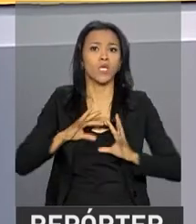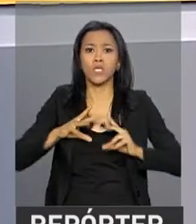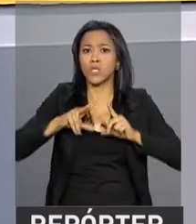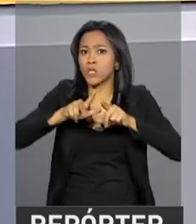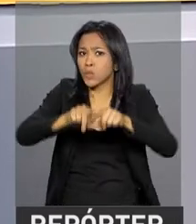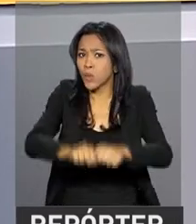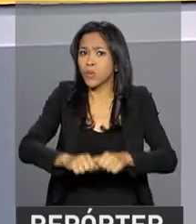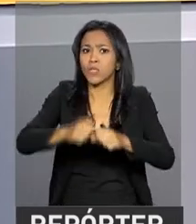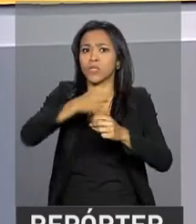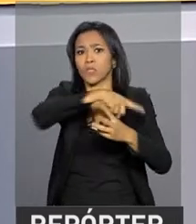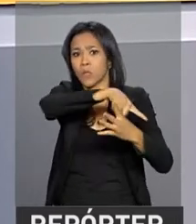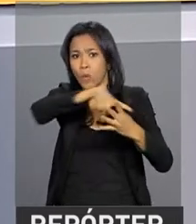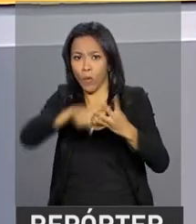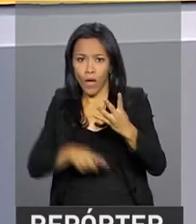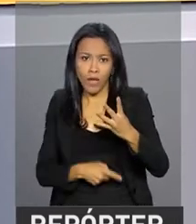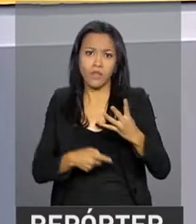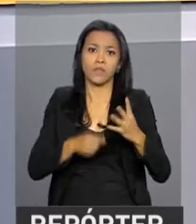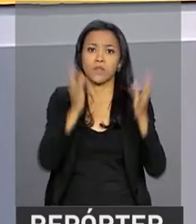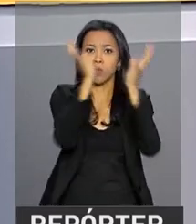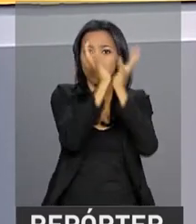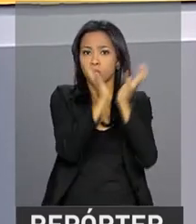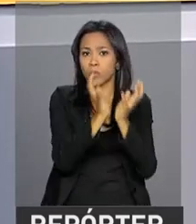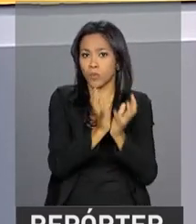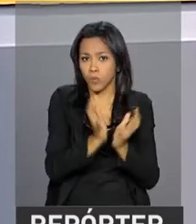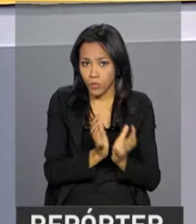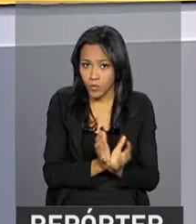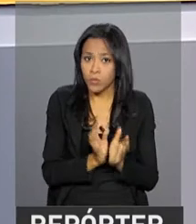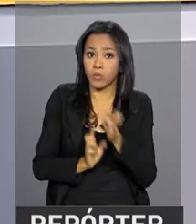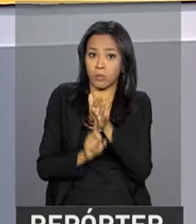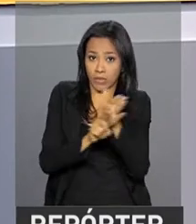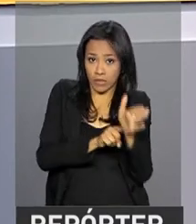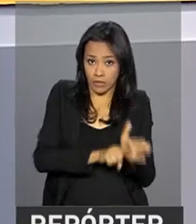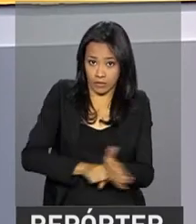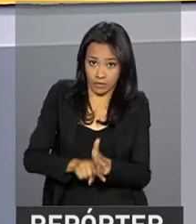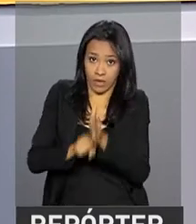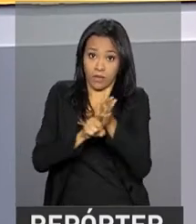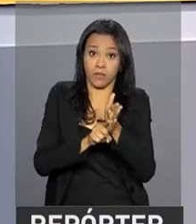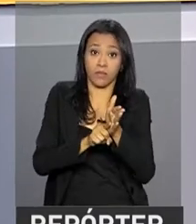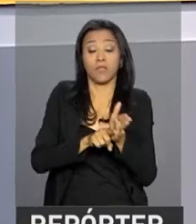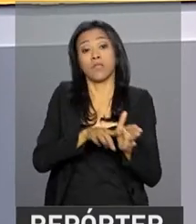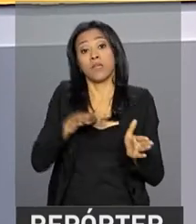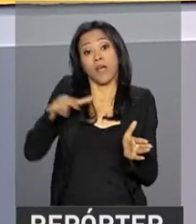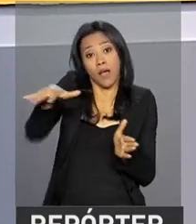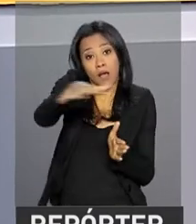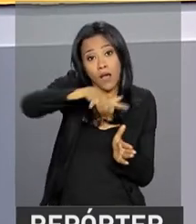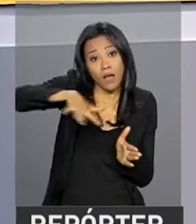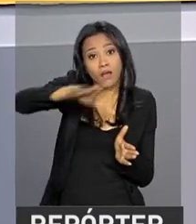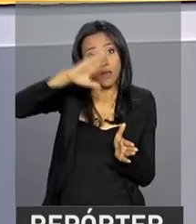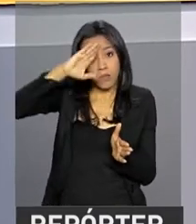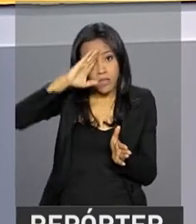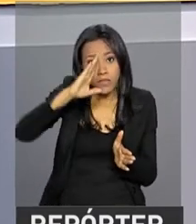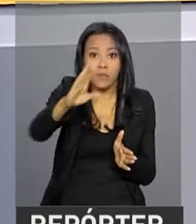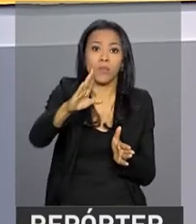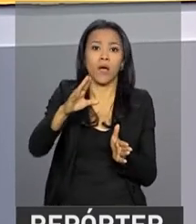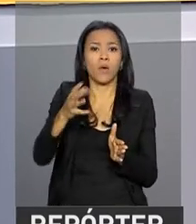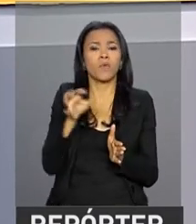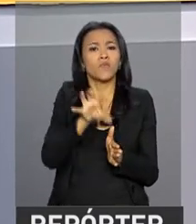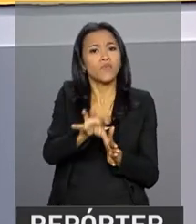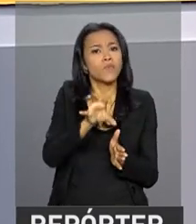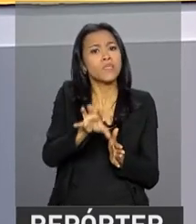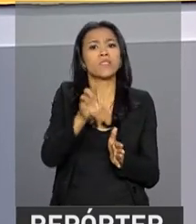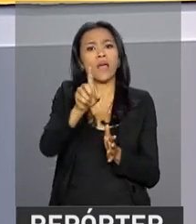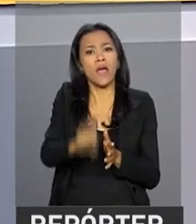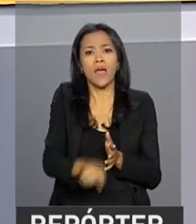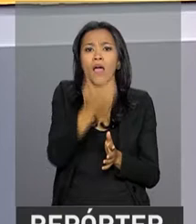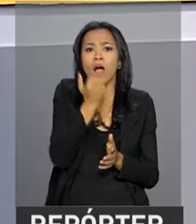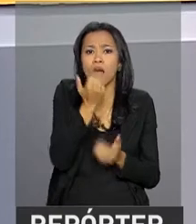as quatro grandes categorias econômicas pesquisadas. Entre os setores, a principal influência positiva